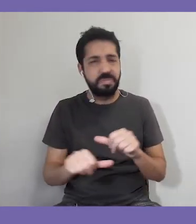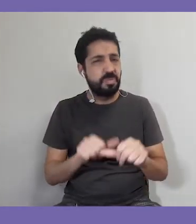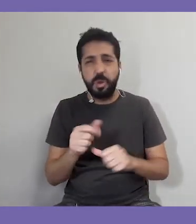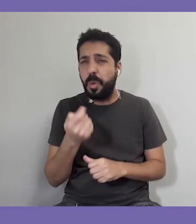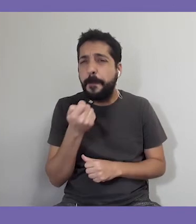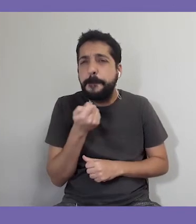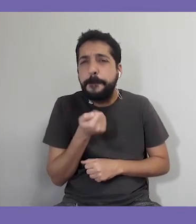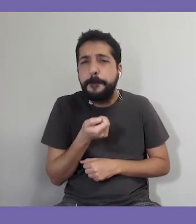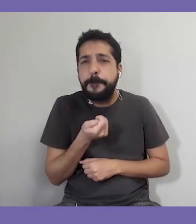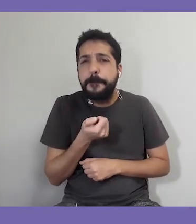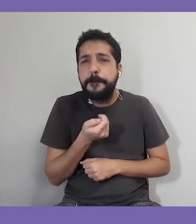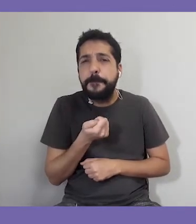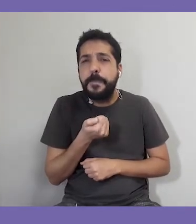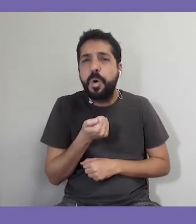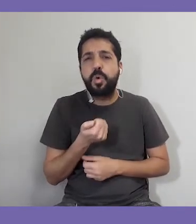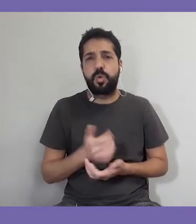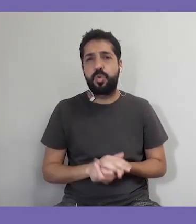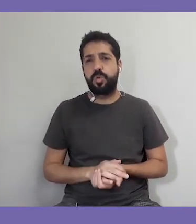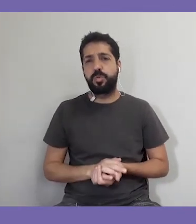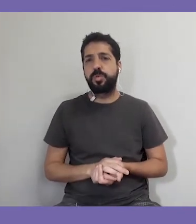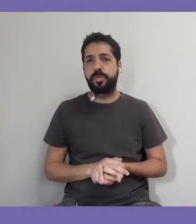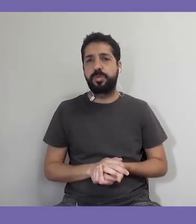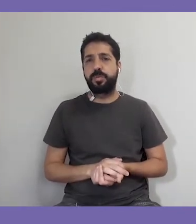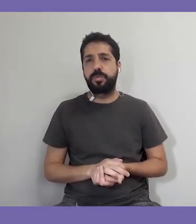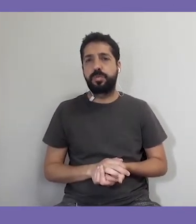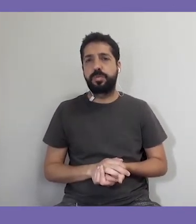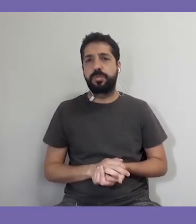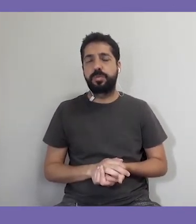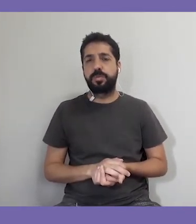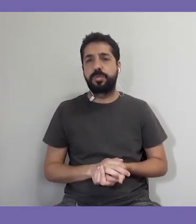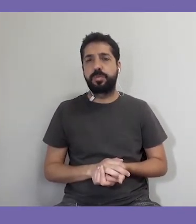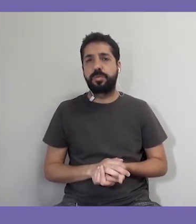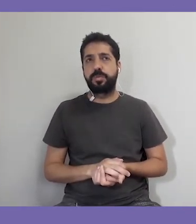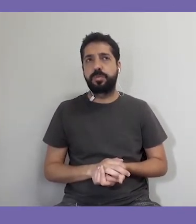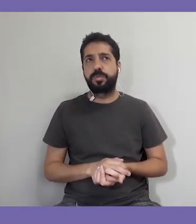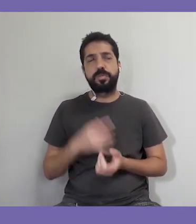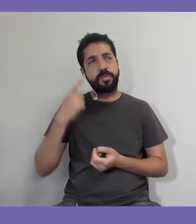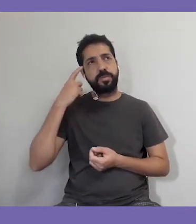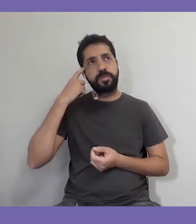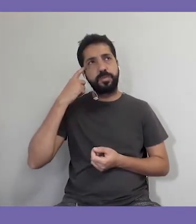A gente sabe que mudou muito pouco, né? Será que